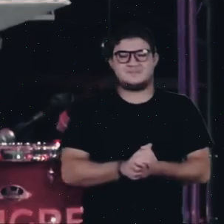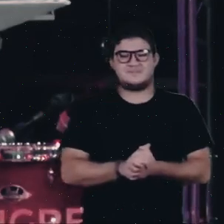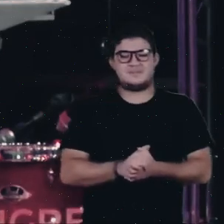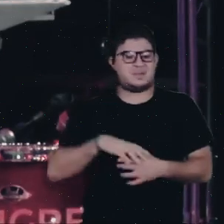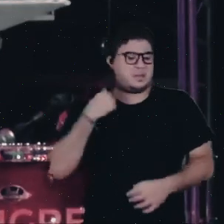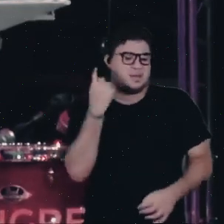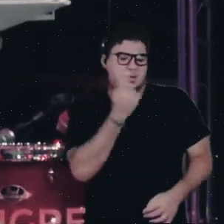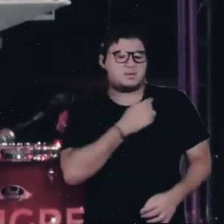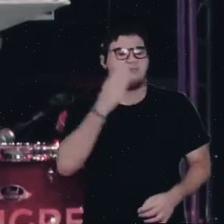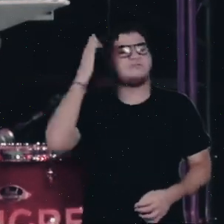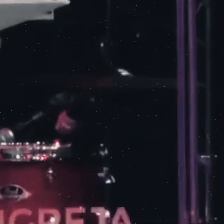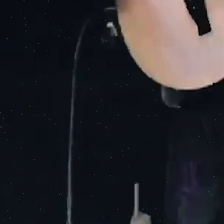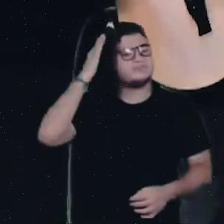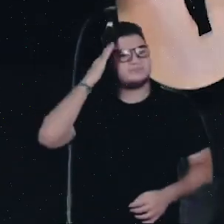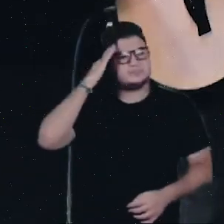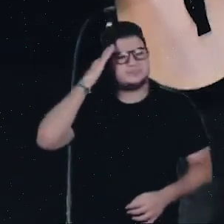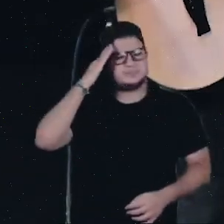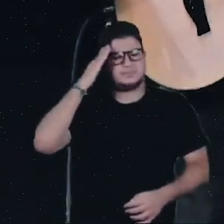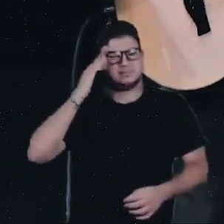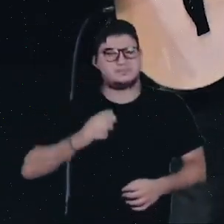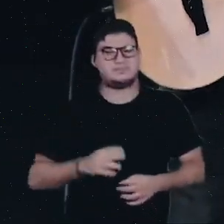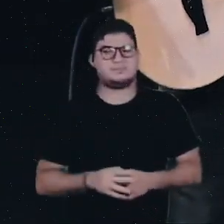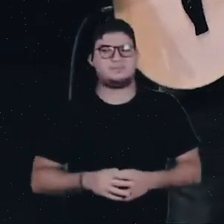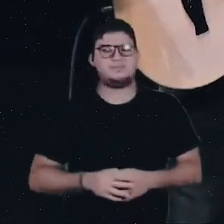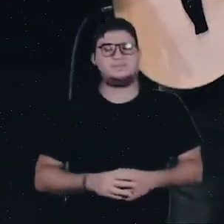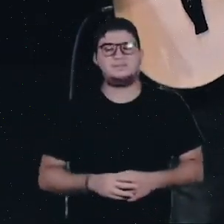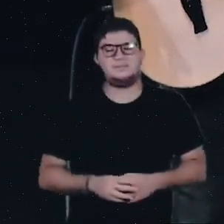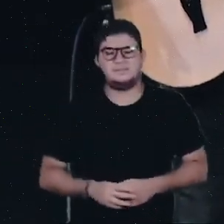quando a gente entende